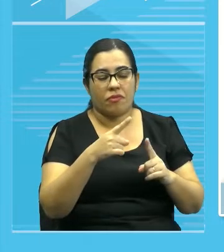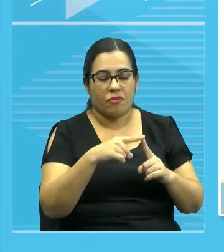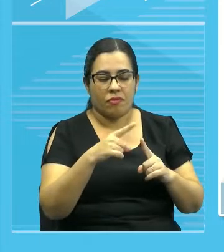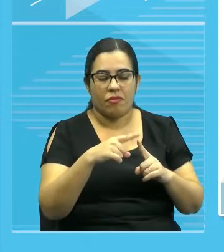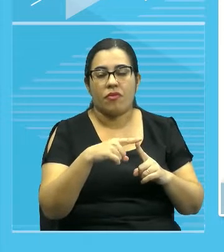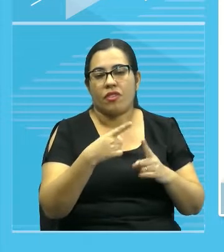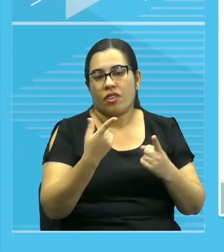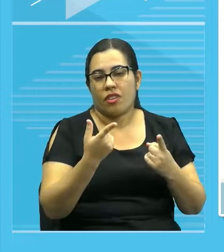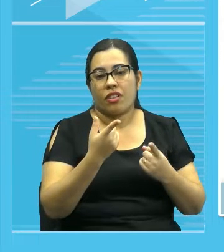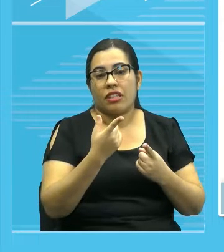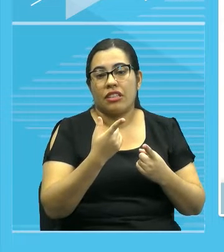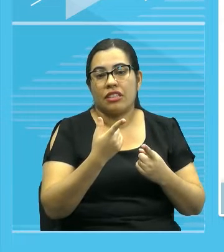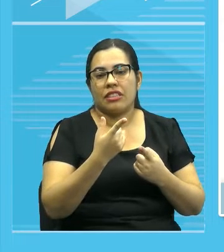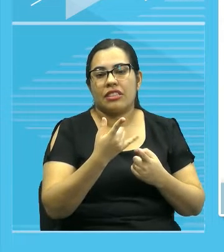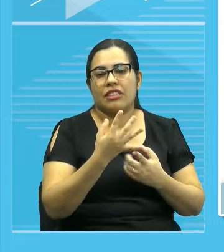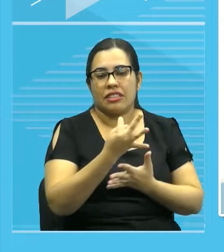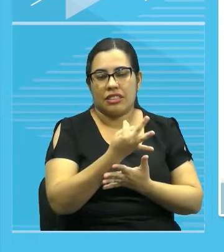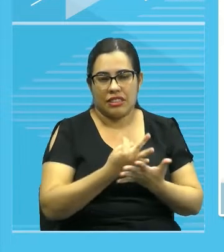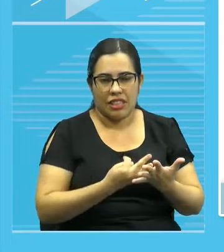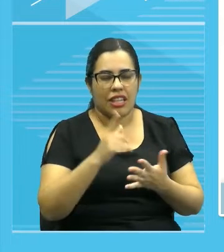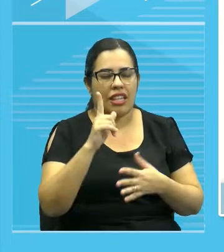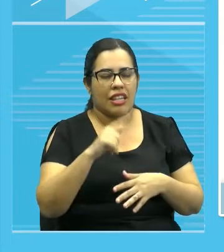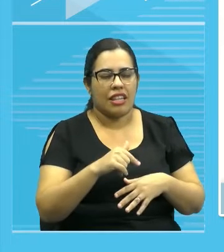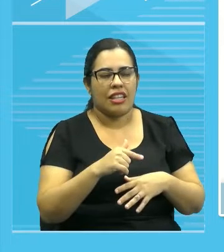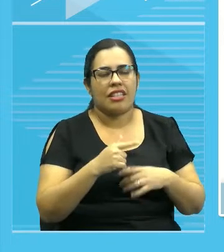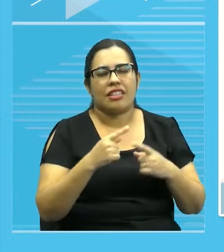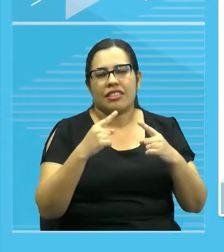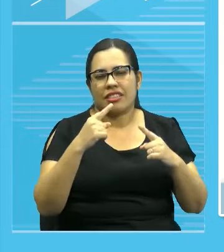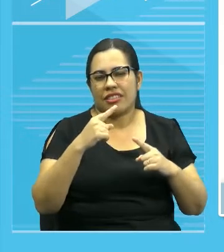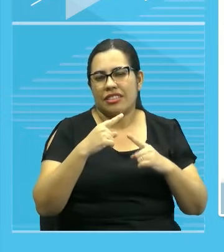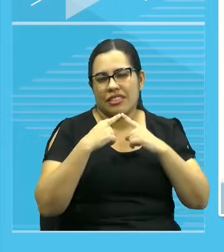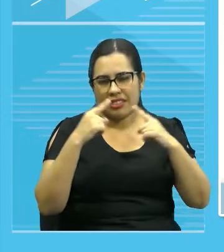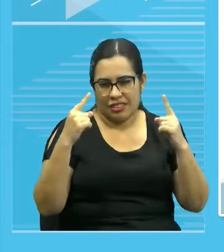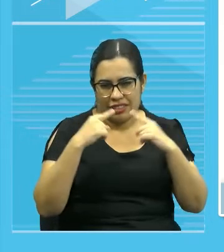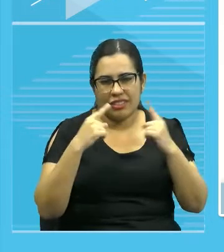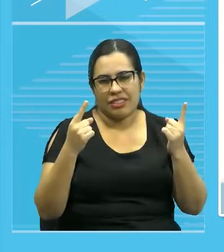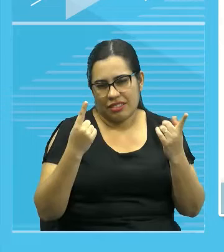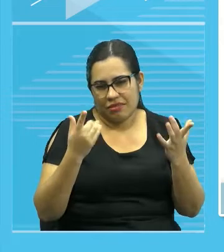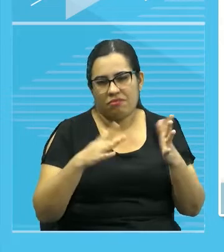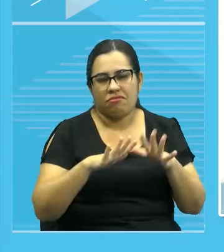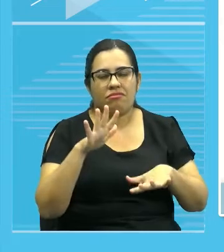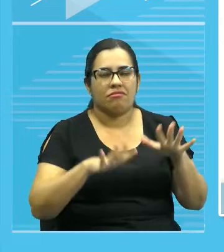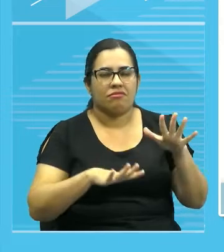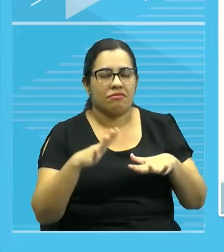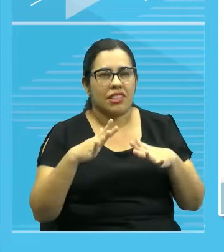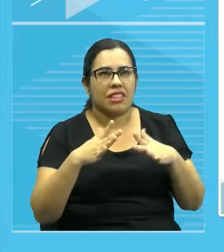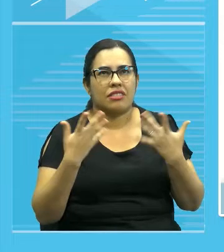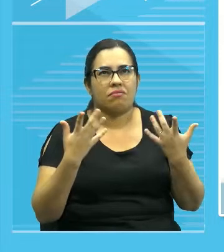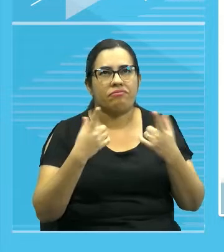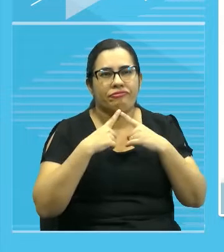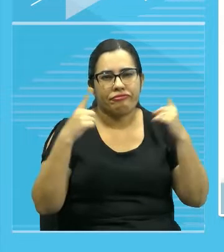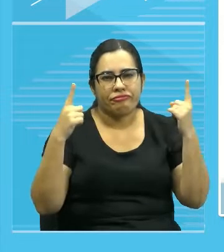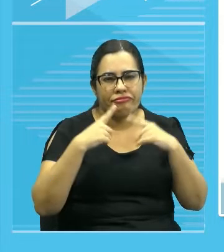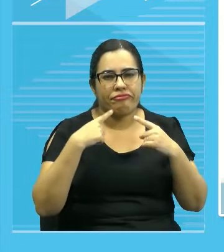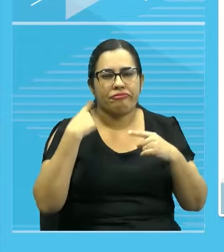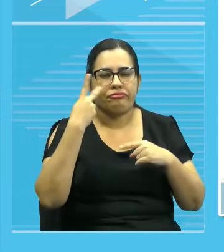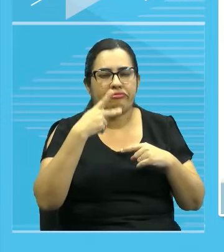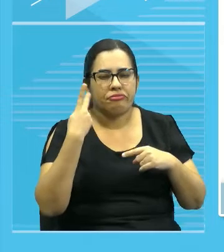é sempre uma crítica né e geralmente uma crítica política